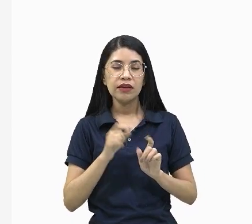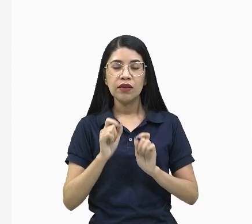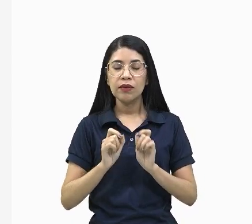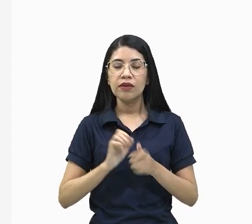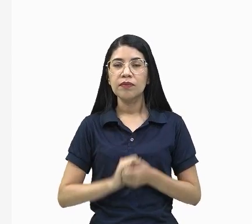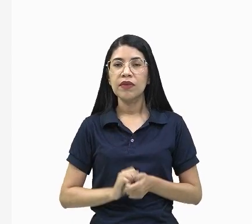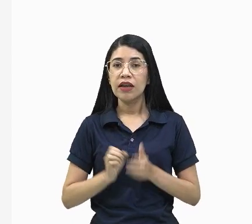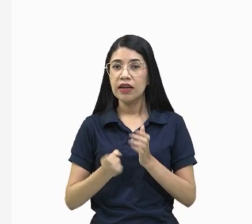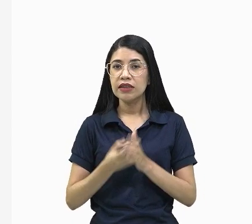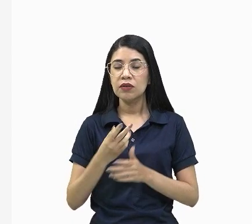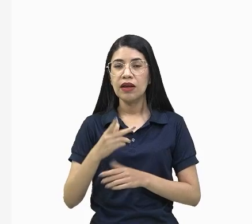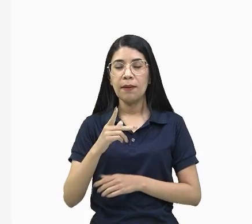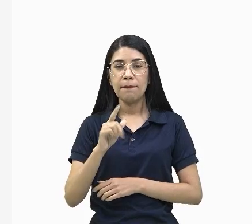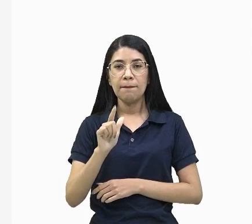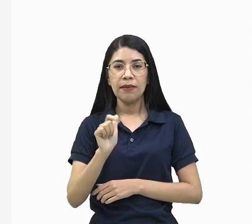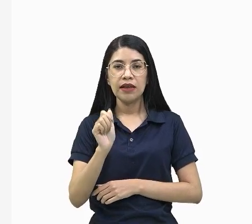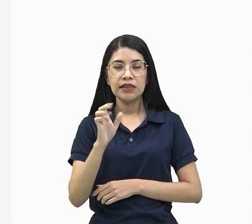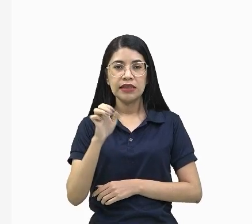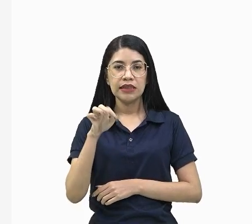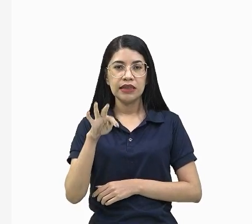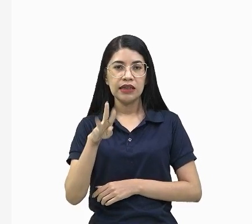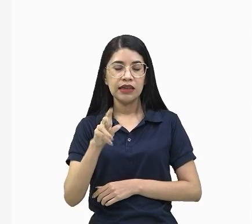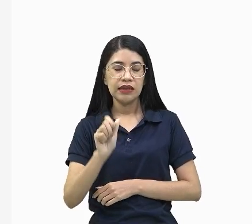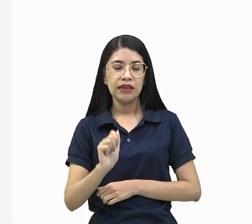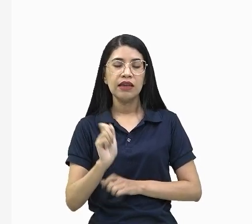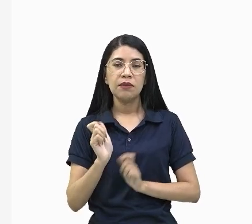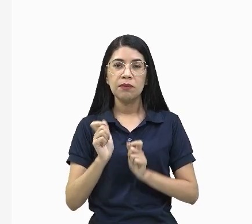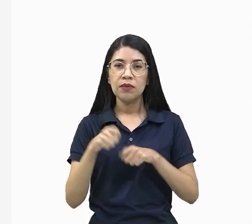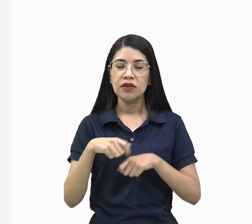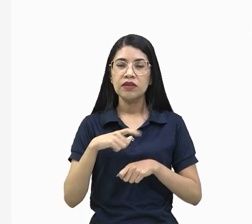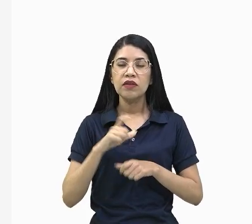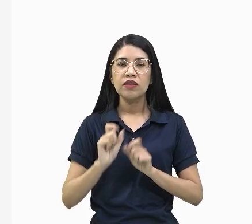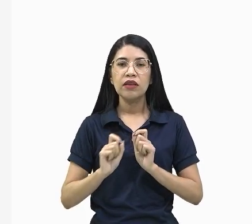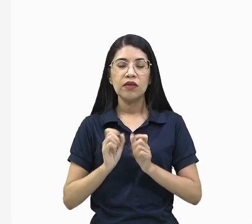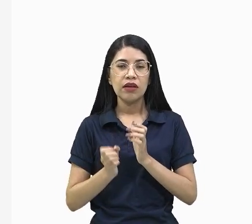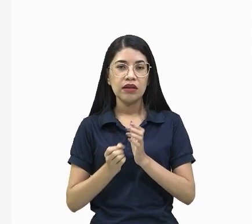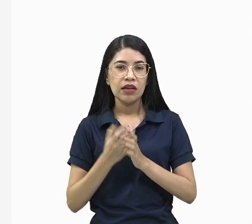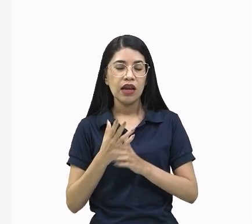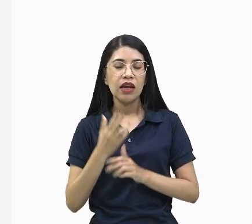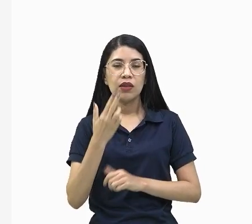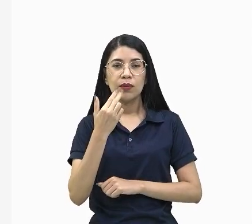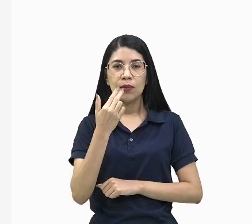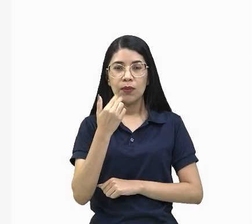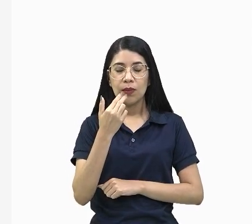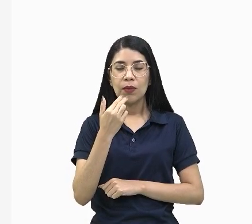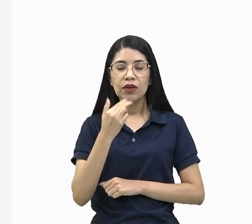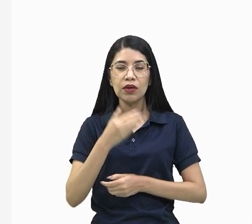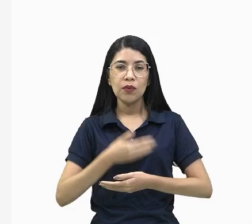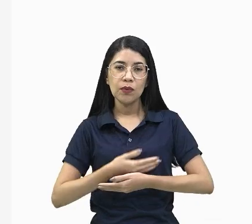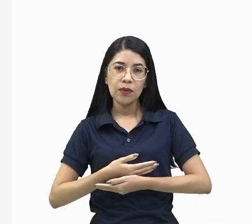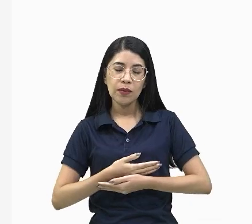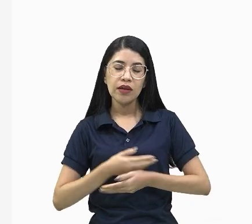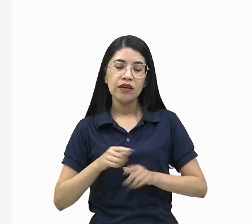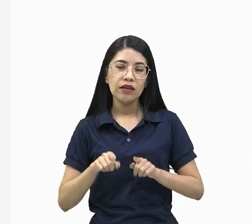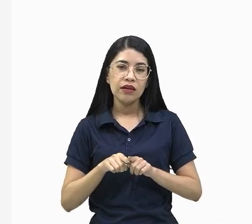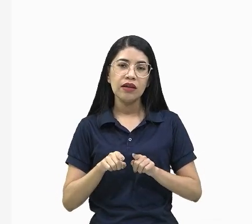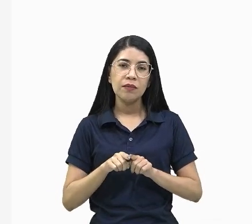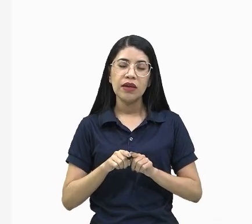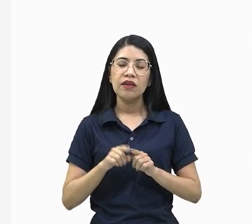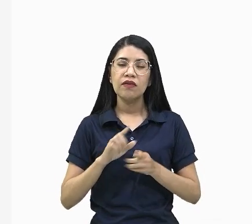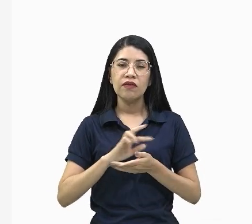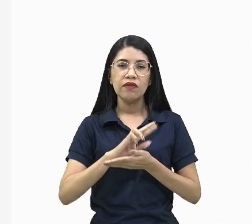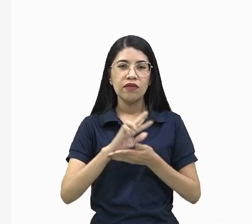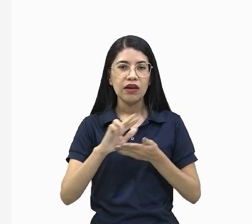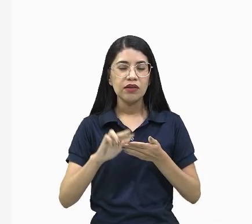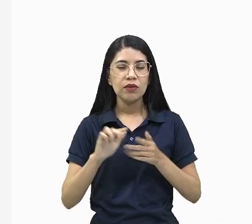formação da placenta, que vai permitir, então, o crescimento, nutrir esse embrião, entre outras funções que serão realizadas